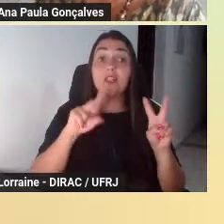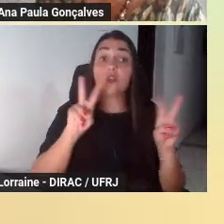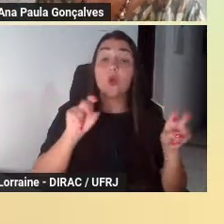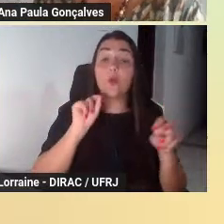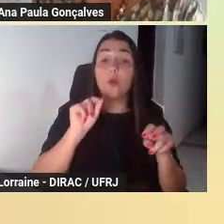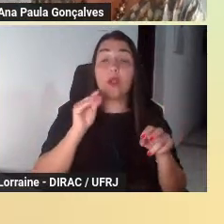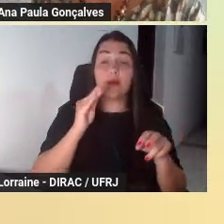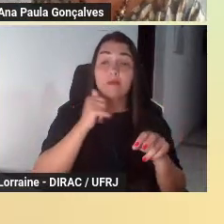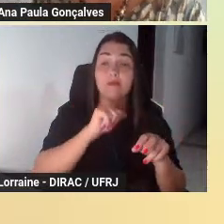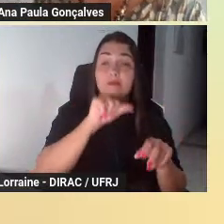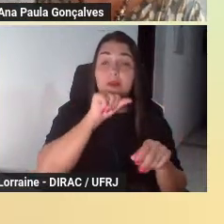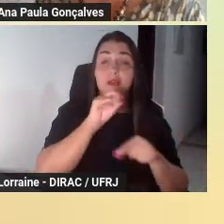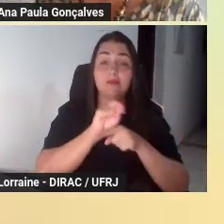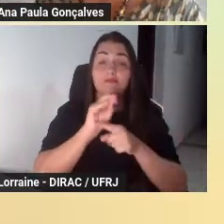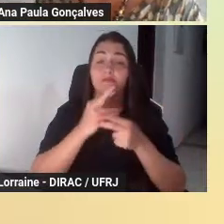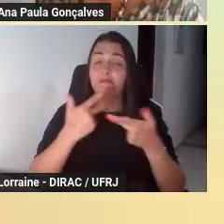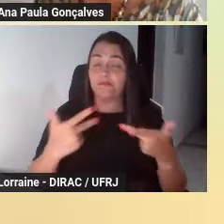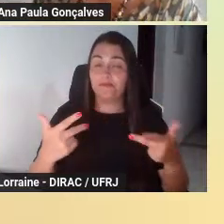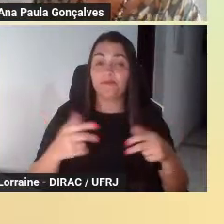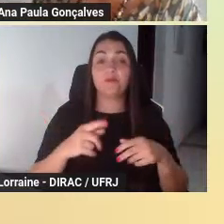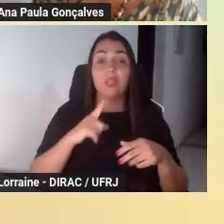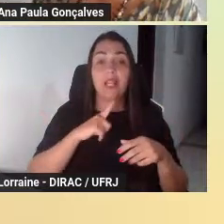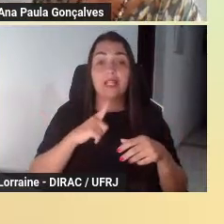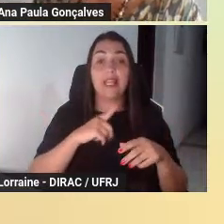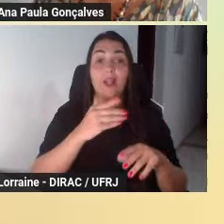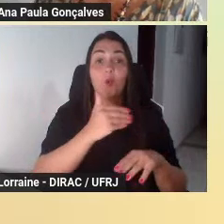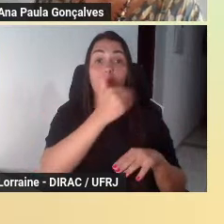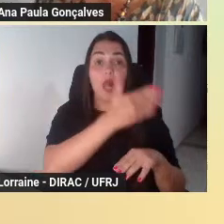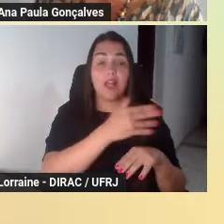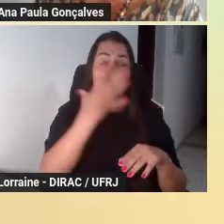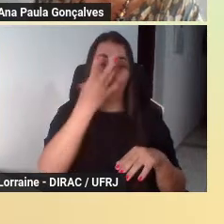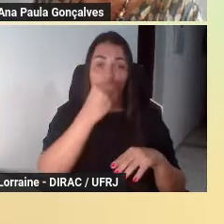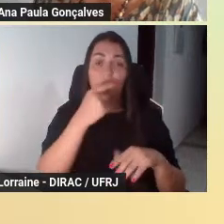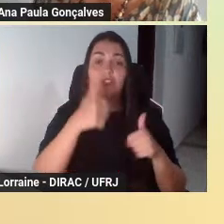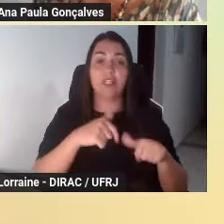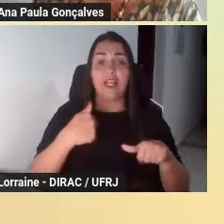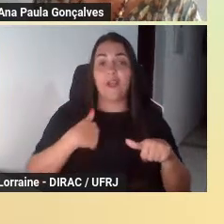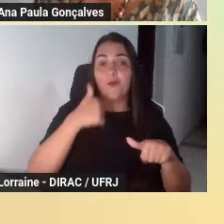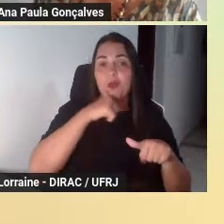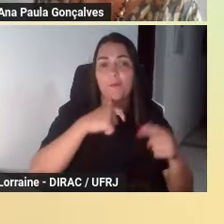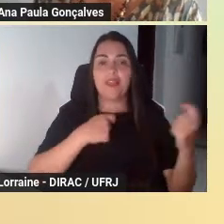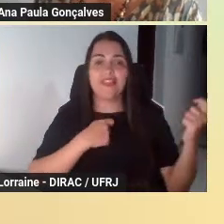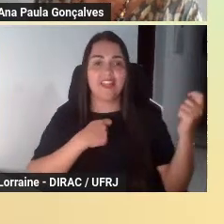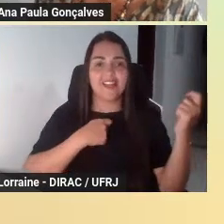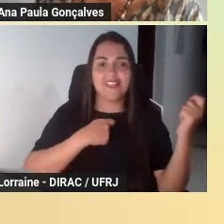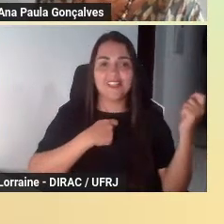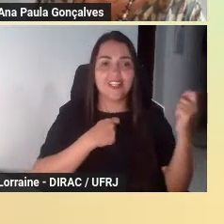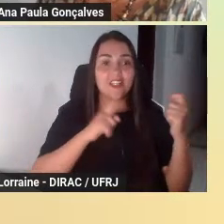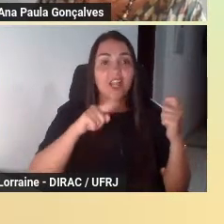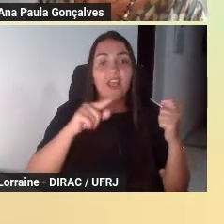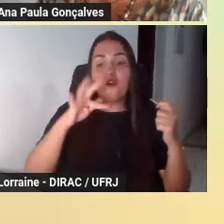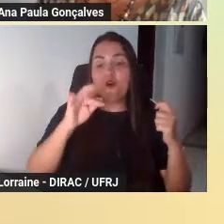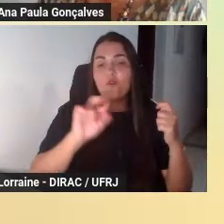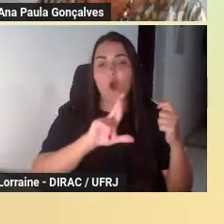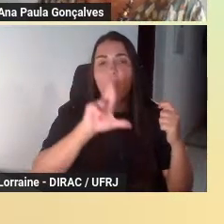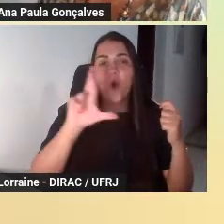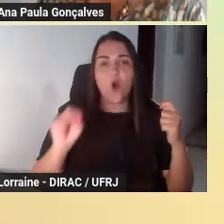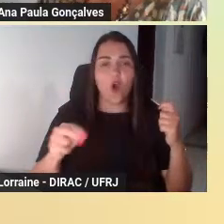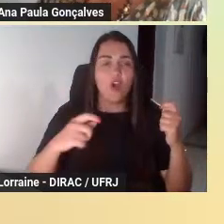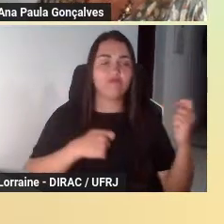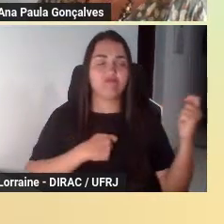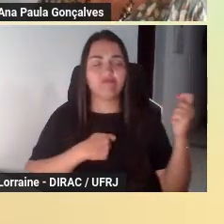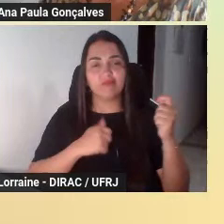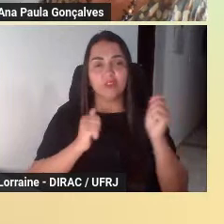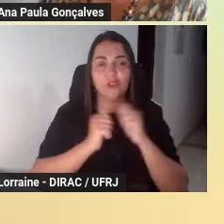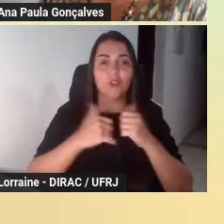cuidado. Ao lado estamos eu e a minha mãe dançando uma musiquinha que a gente gosta muito, né? Que é o forrozinho, nós duas ali no aniversário do meu primo,